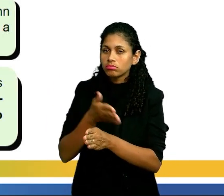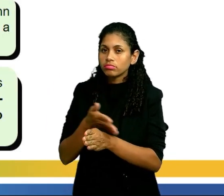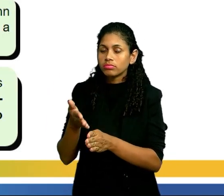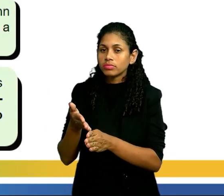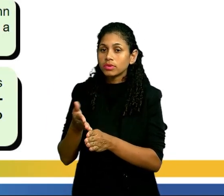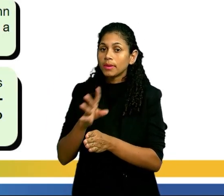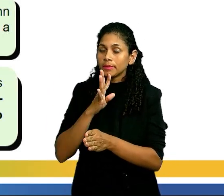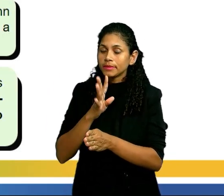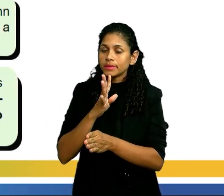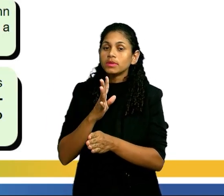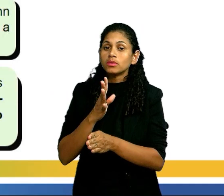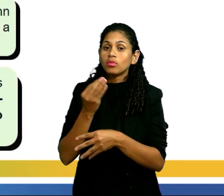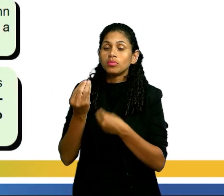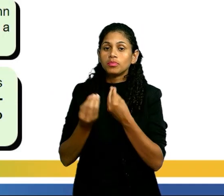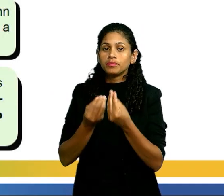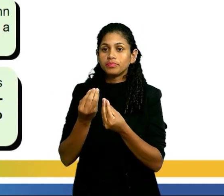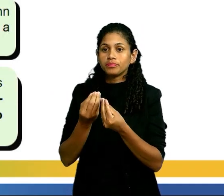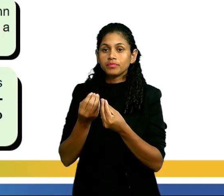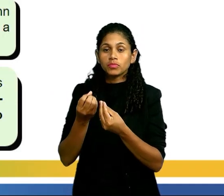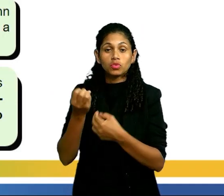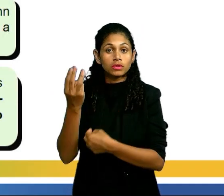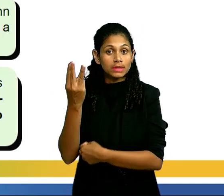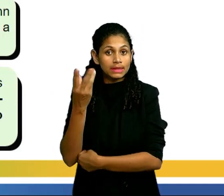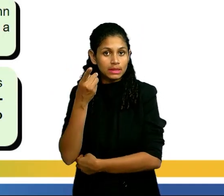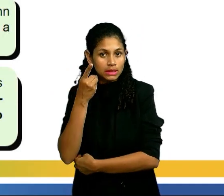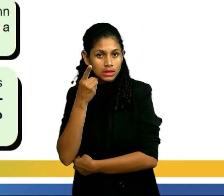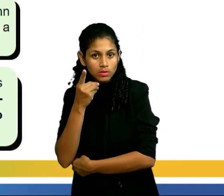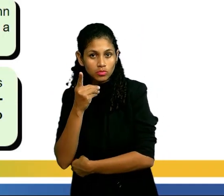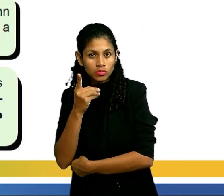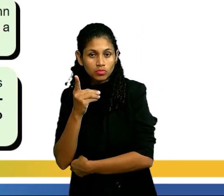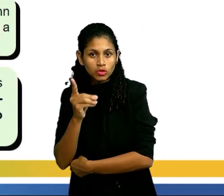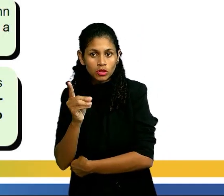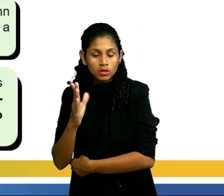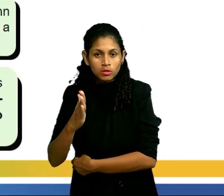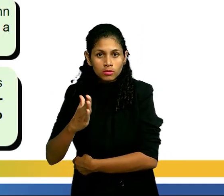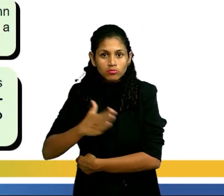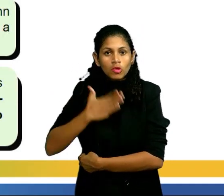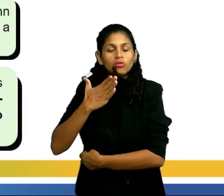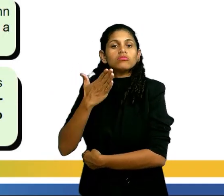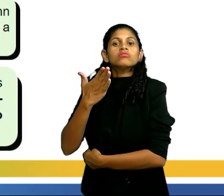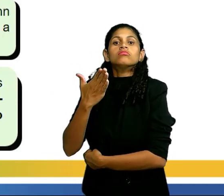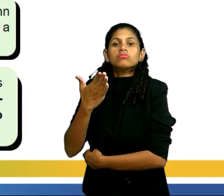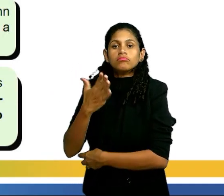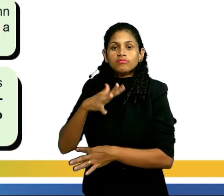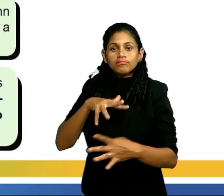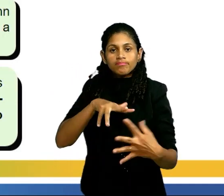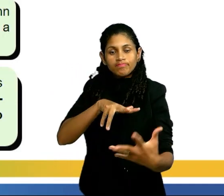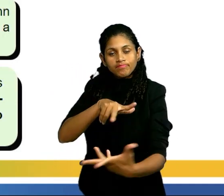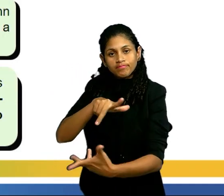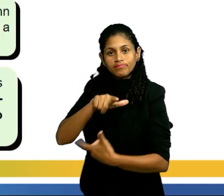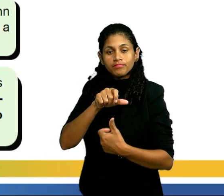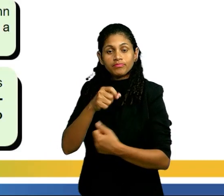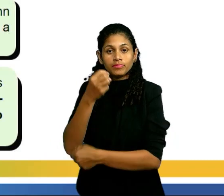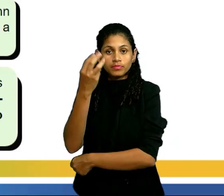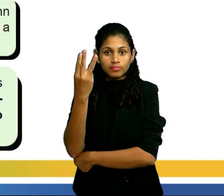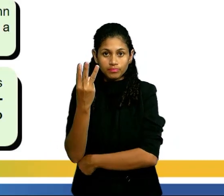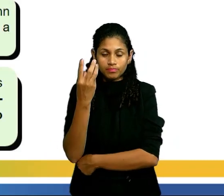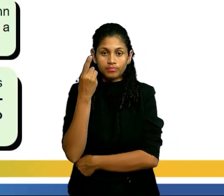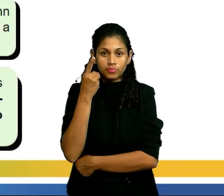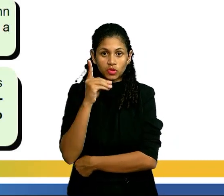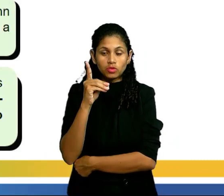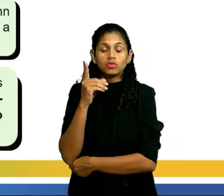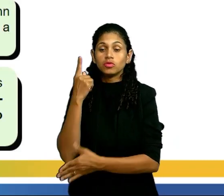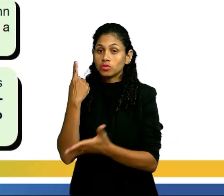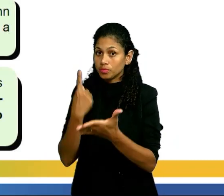ser conhecido como os 13 dias que abalaram o mundo. Foram 13 dias de negociação.